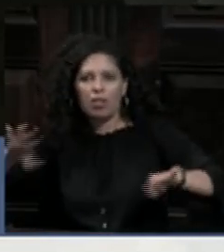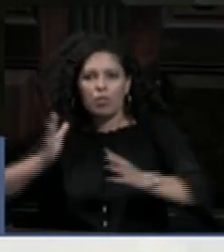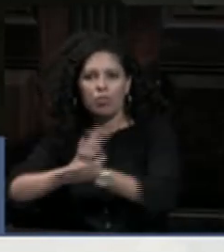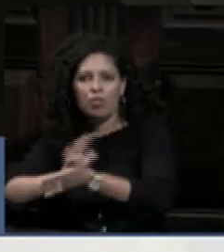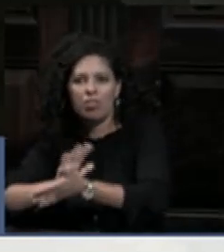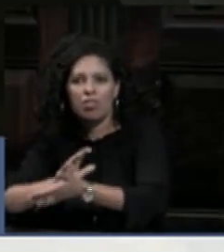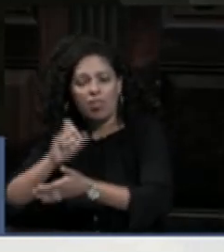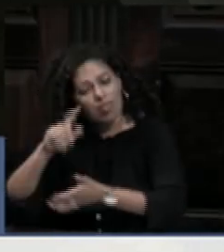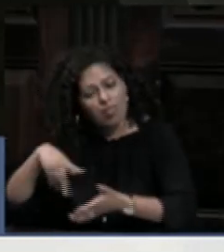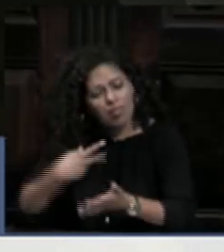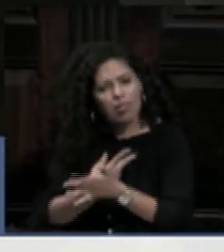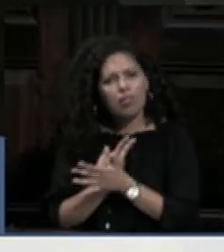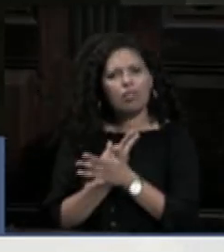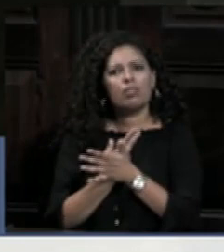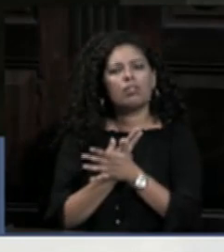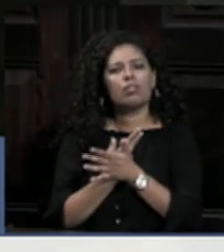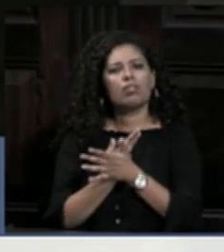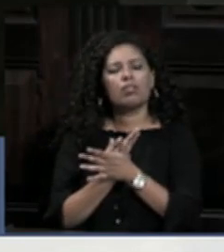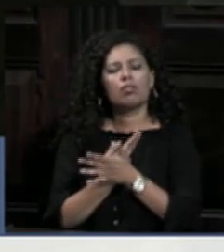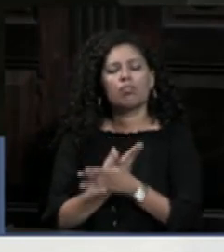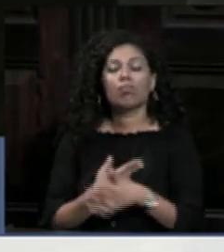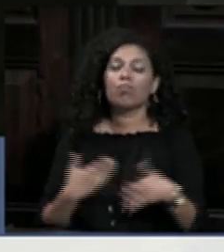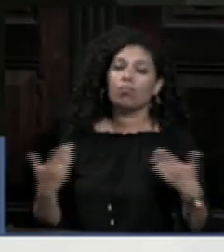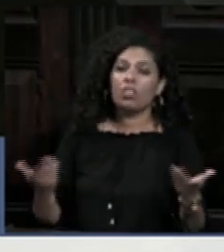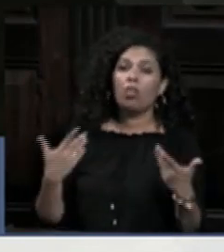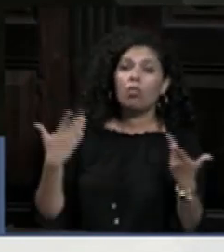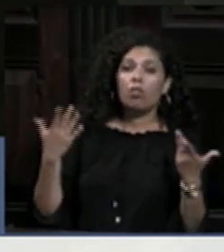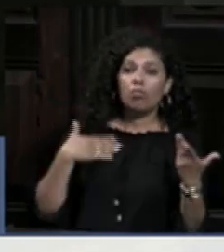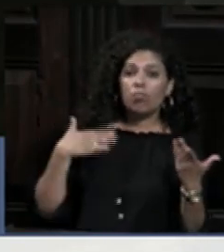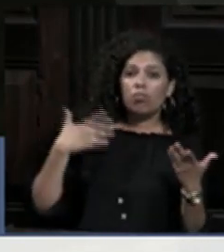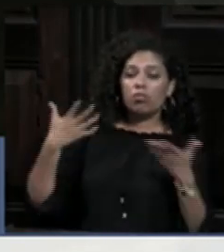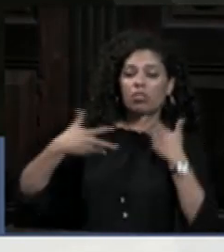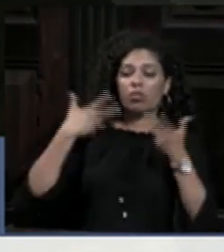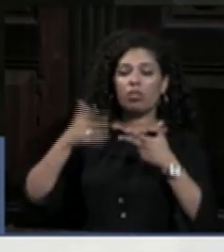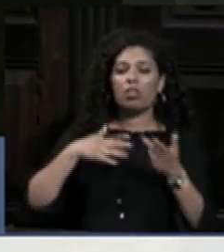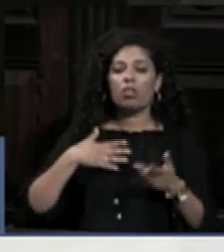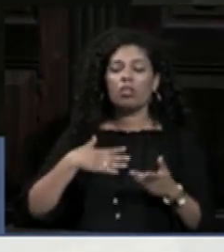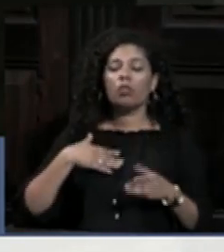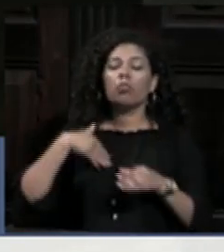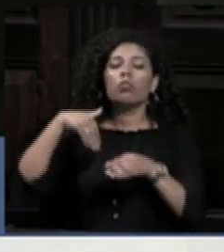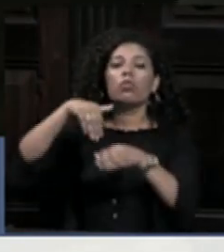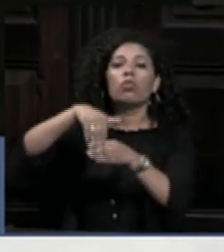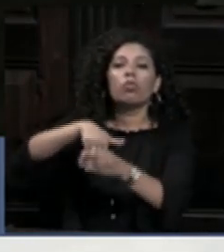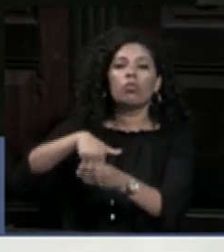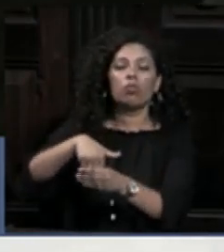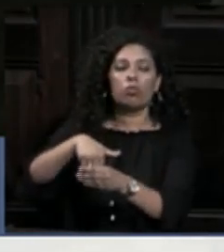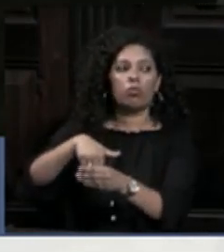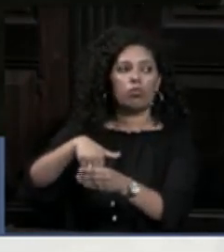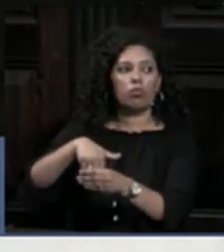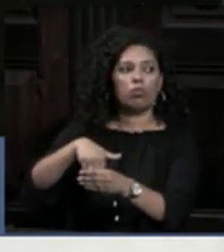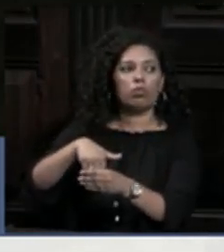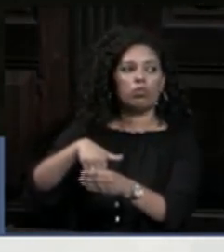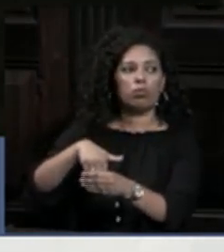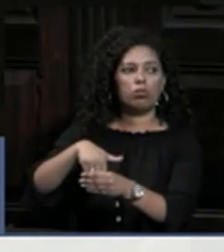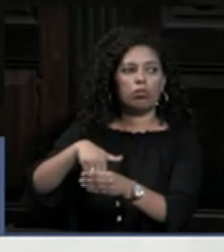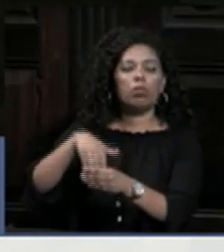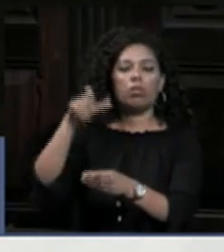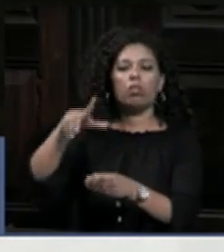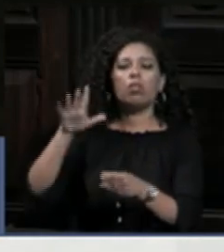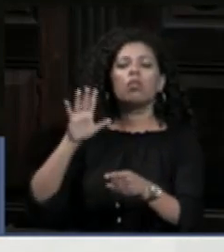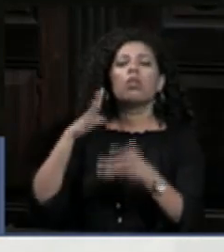população por isso quero declarar mais uma vez o meu voto